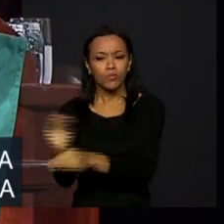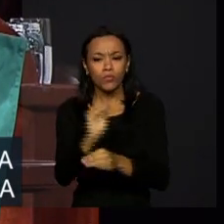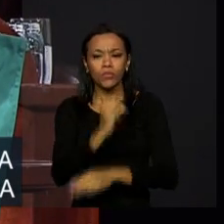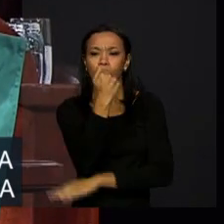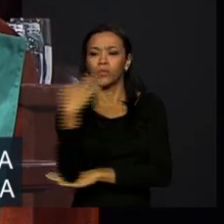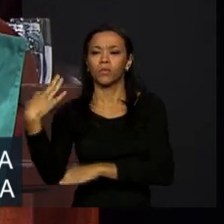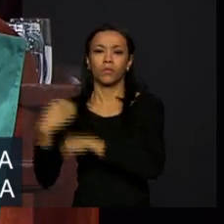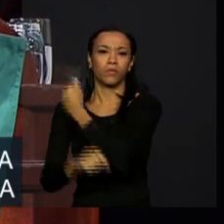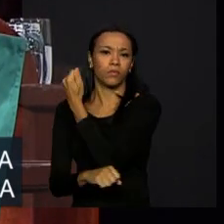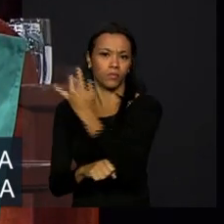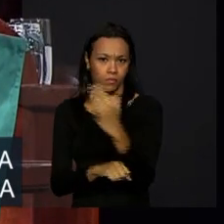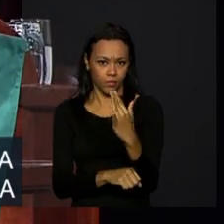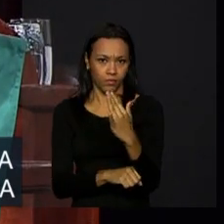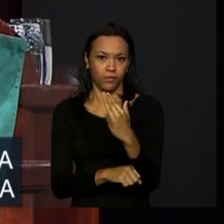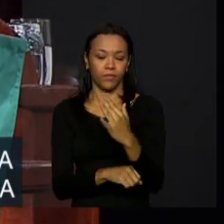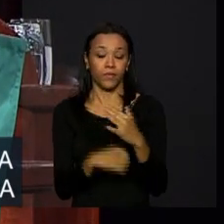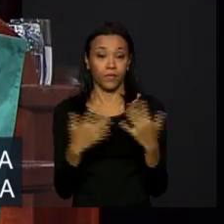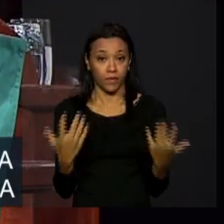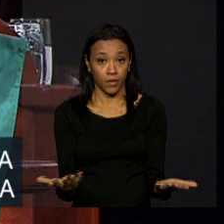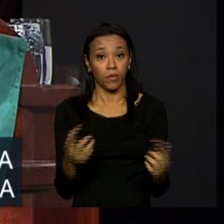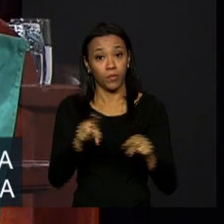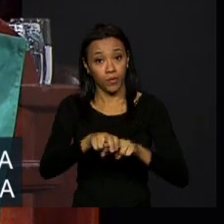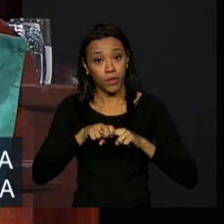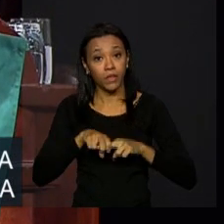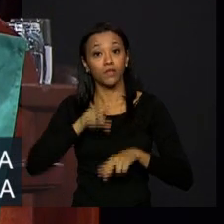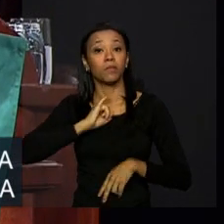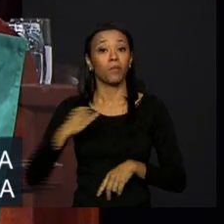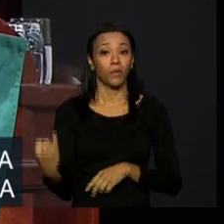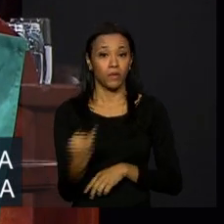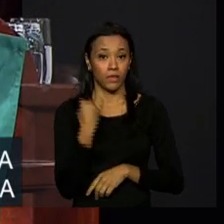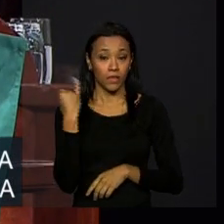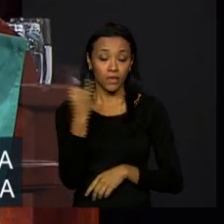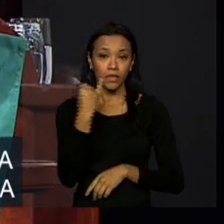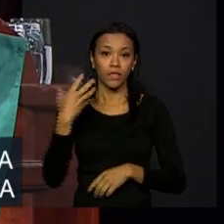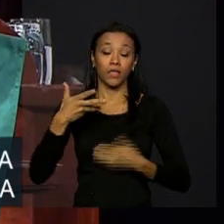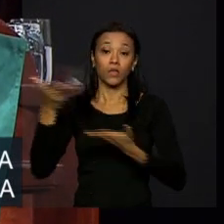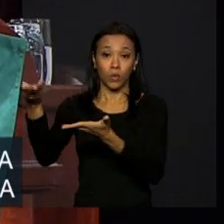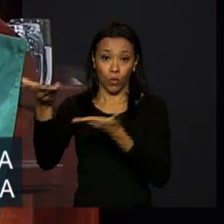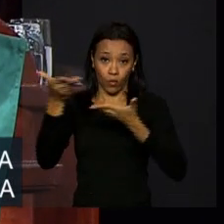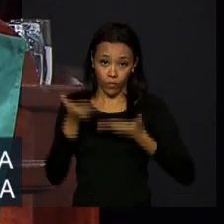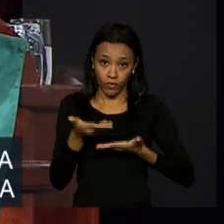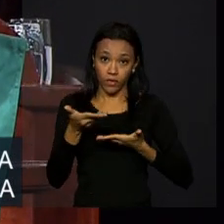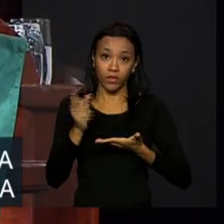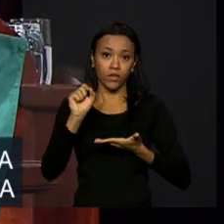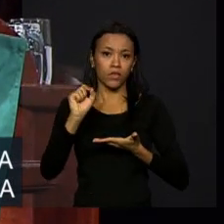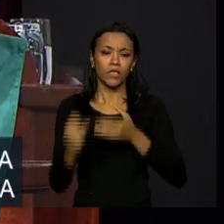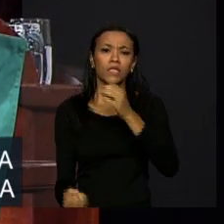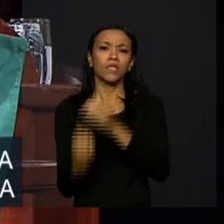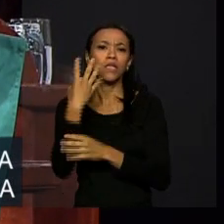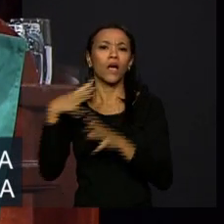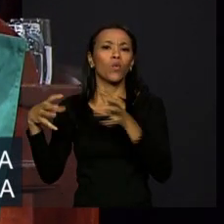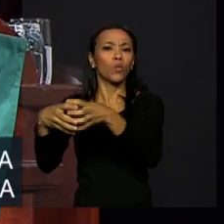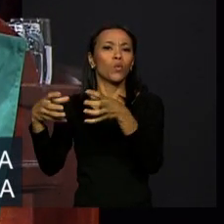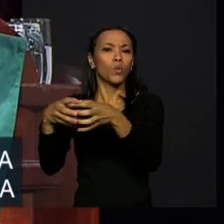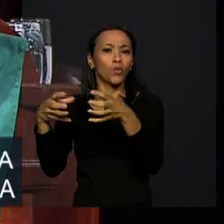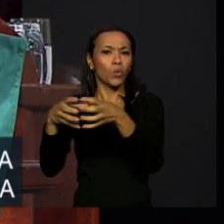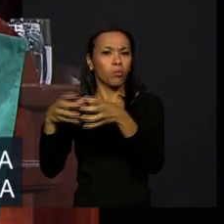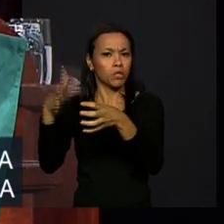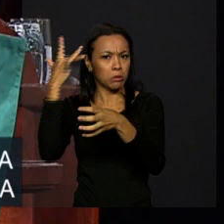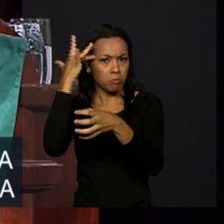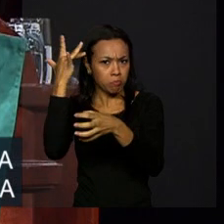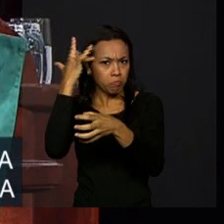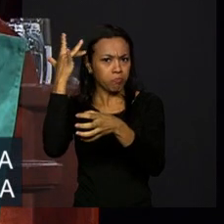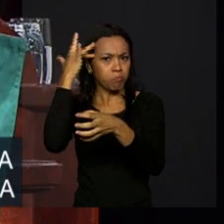2020 daí a importância do convite feito pela Suécia ao criar o grupo de alto nível para